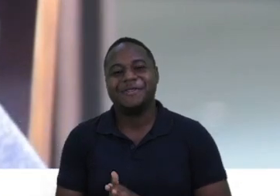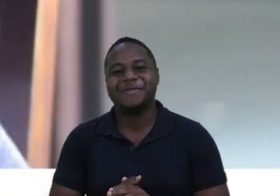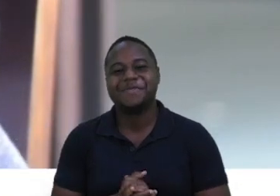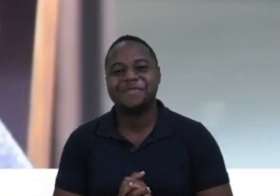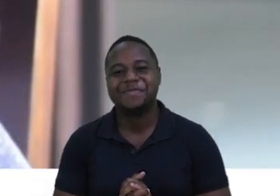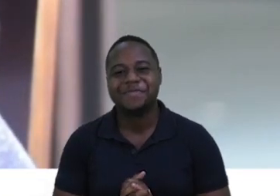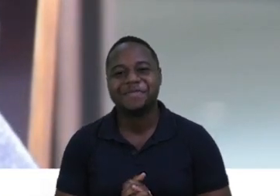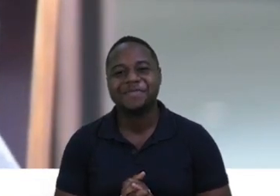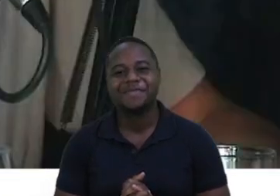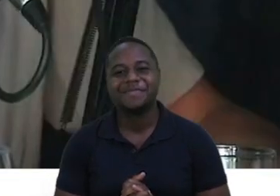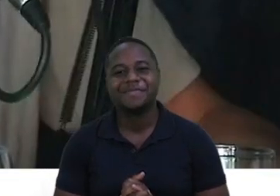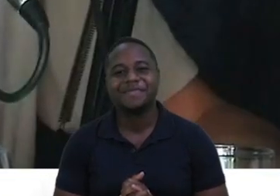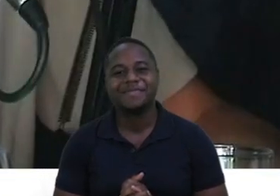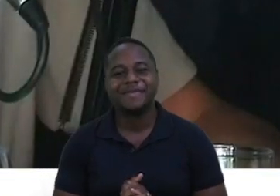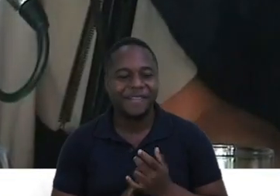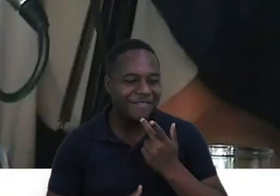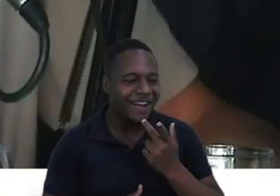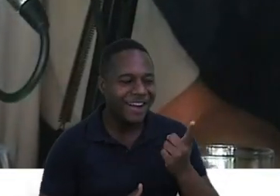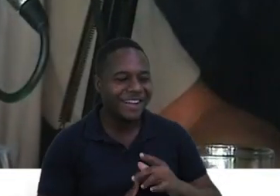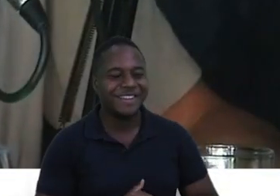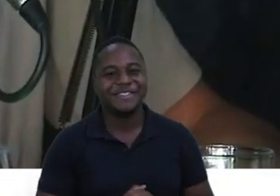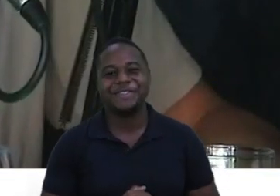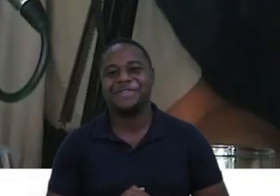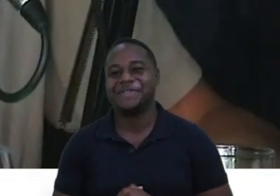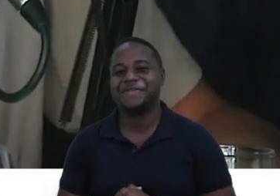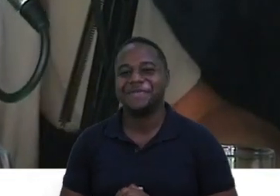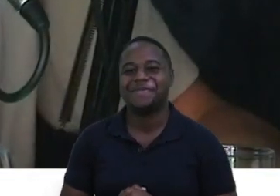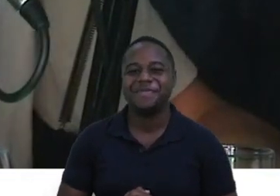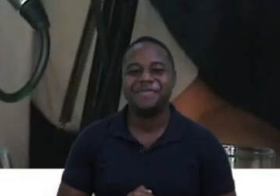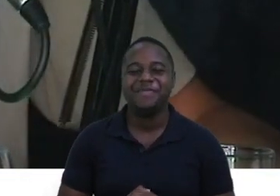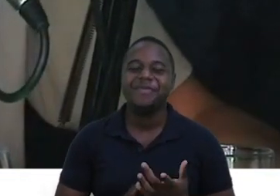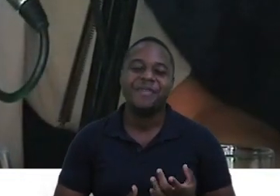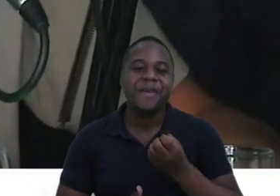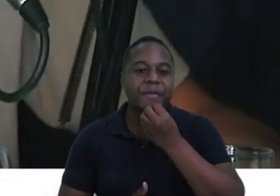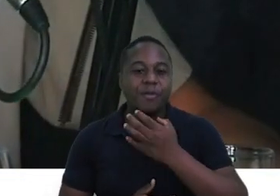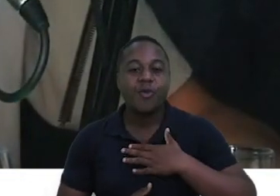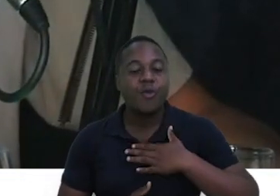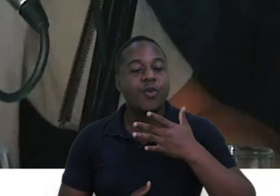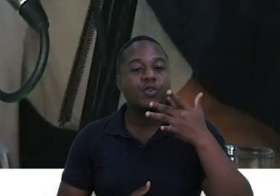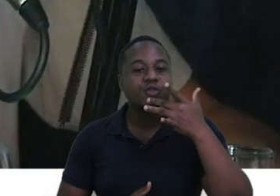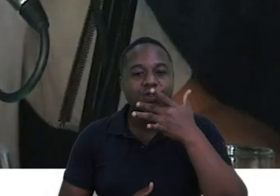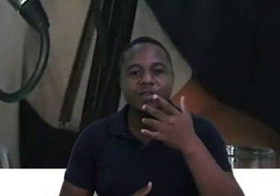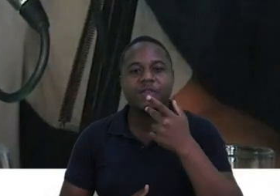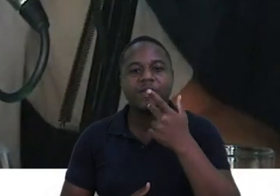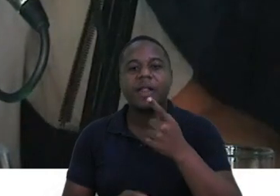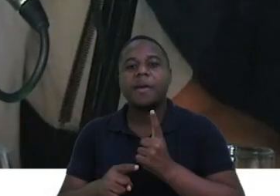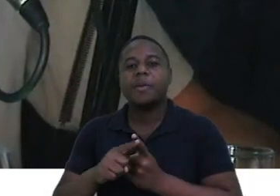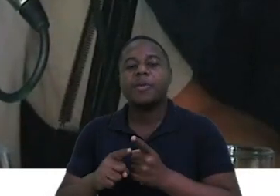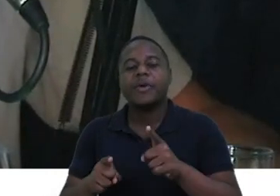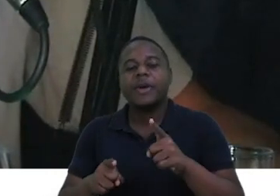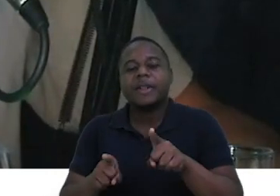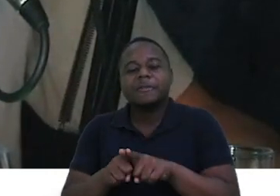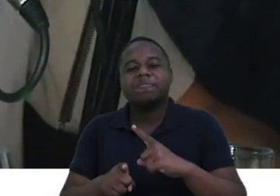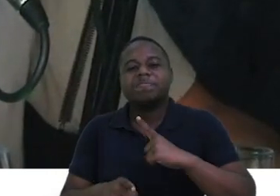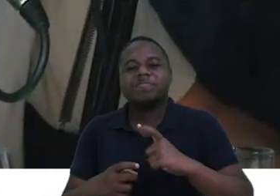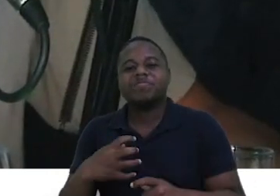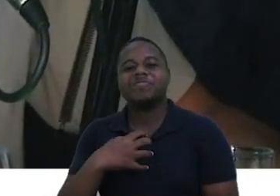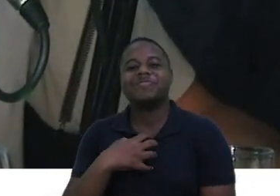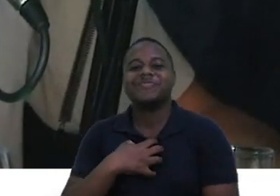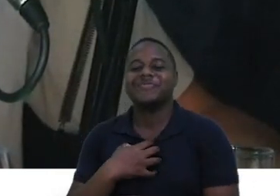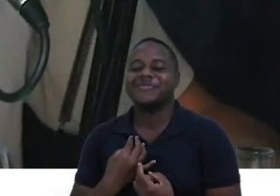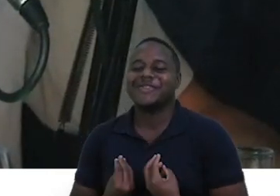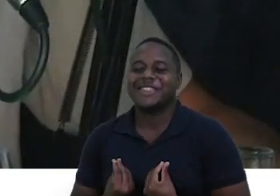de vocês. Conte. E é gostoso falar sobre isso, porque a gente entra em contato com essa